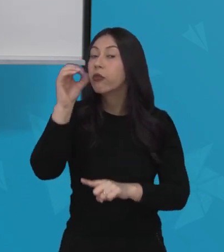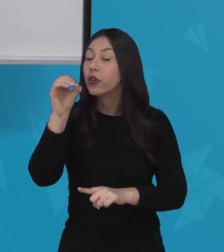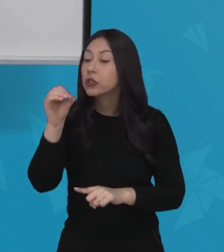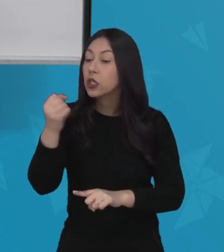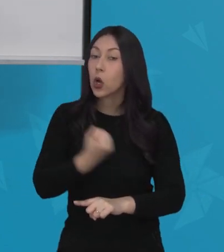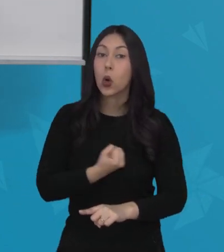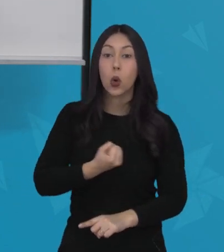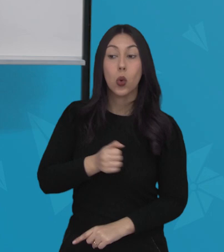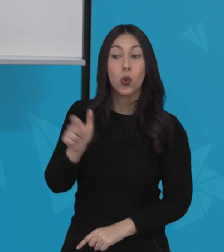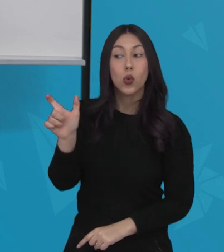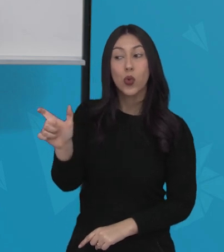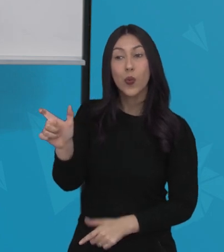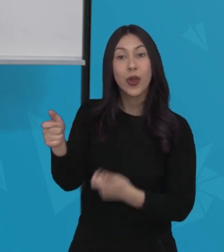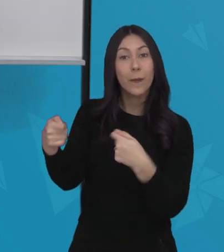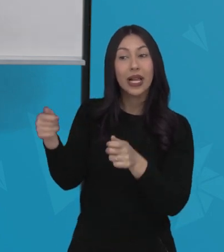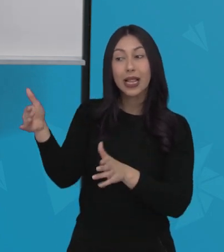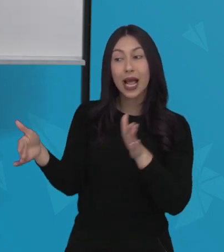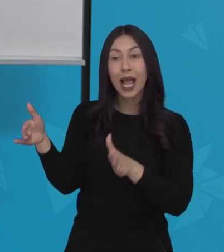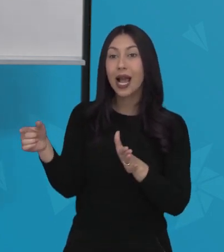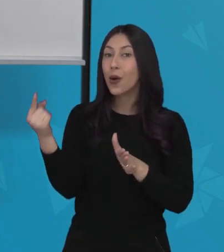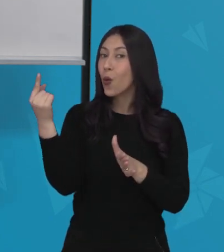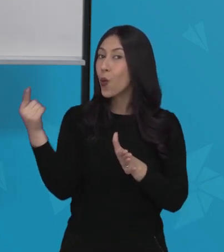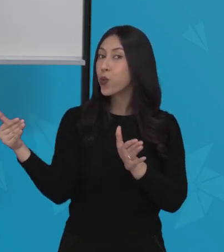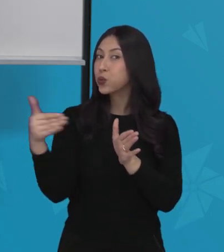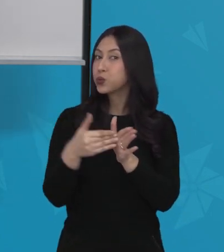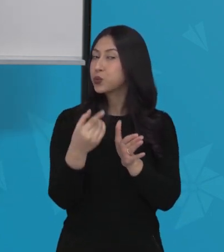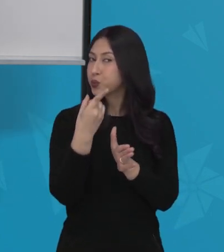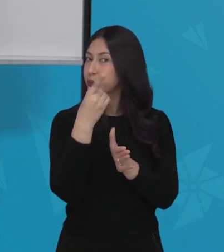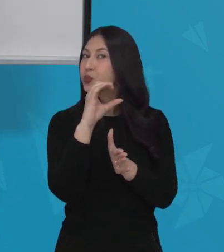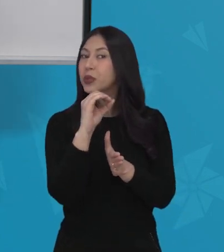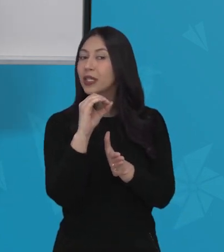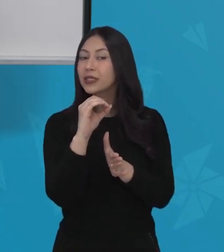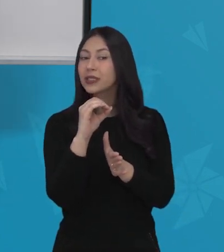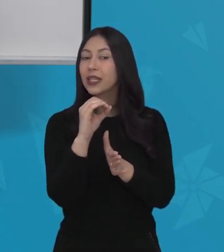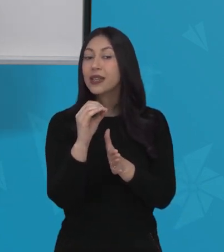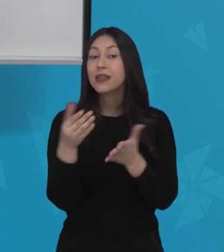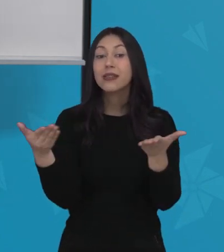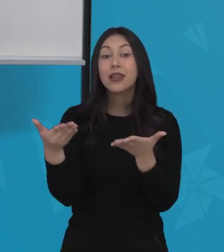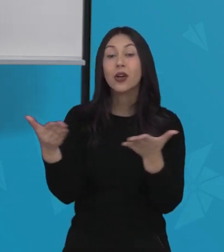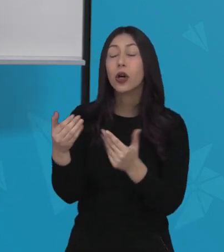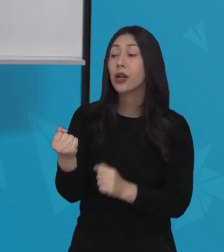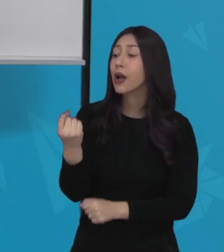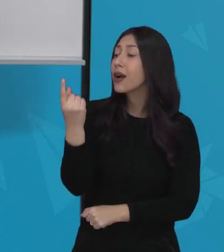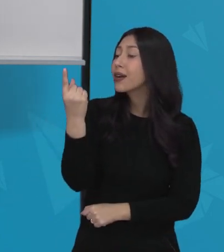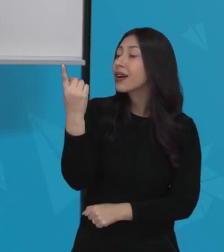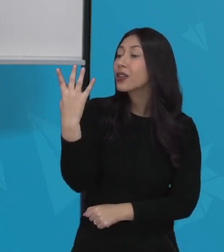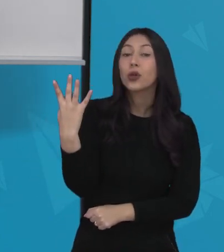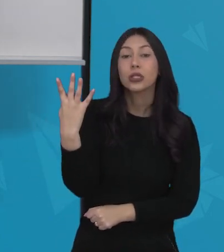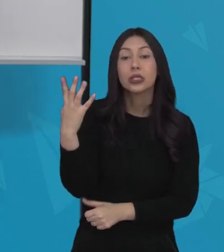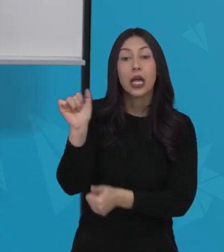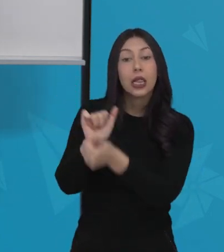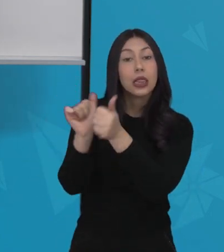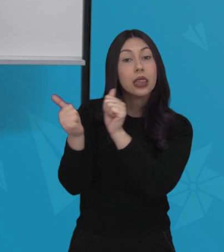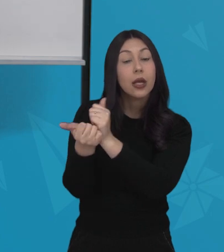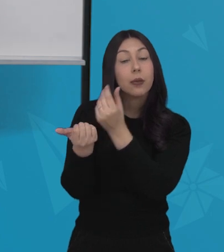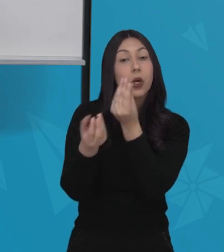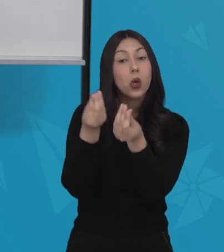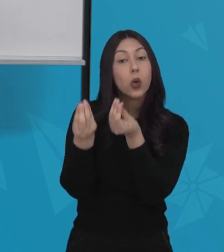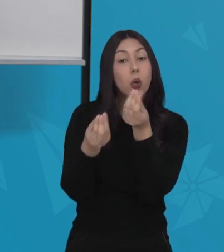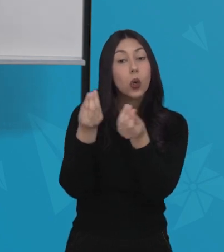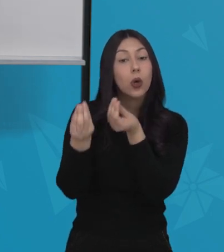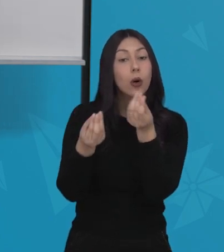aqui tem que estar justamente entre 1 e 10. Como que a gente faz para adaptar esse 14 vezes 10 à sexta para a notação